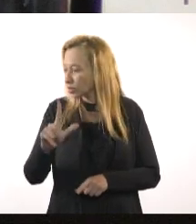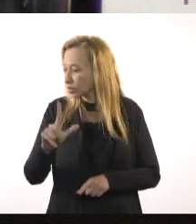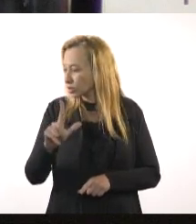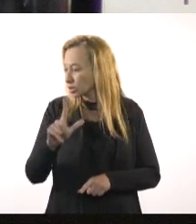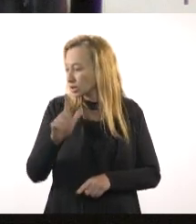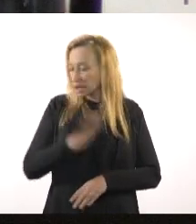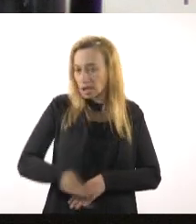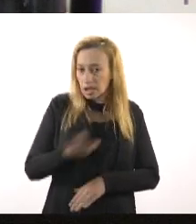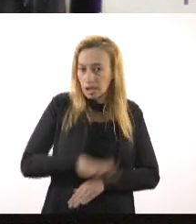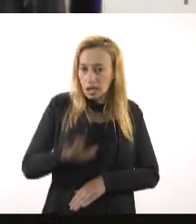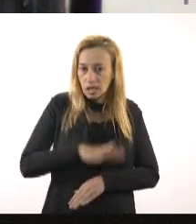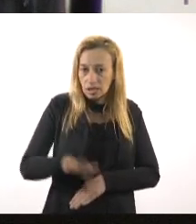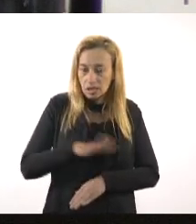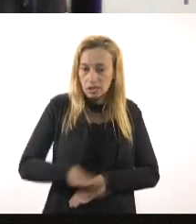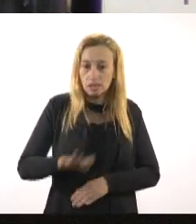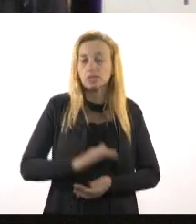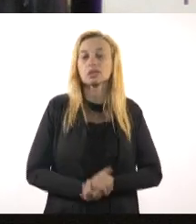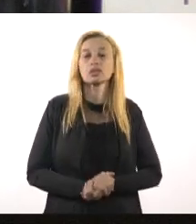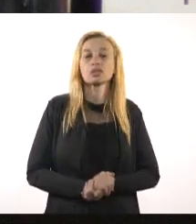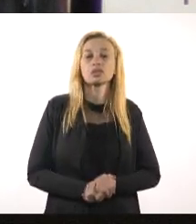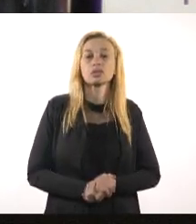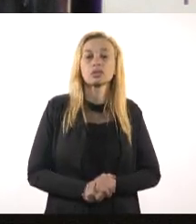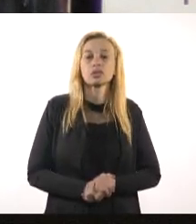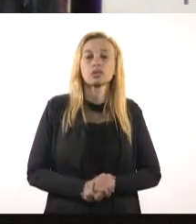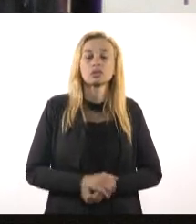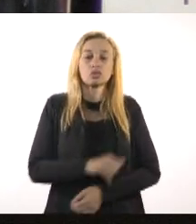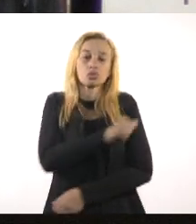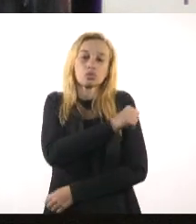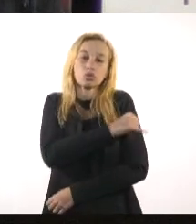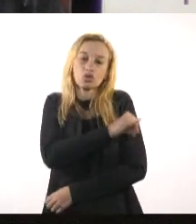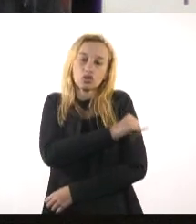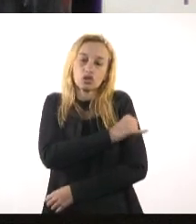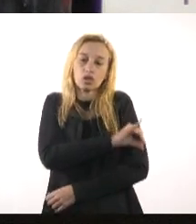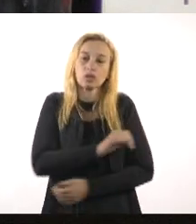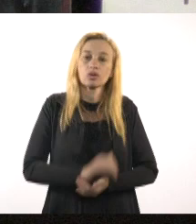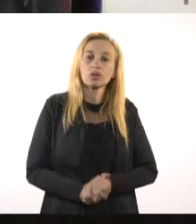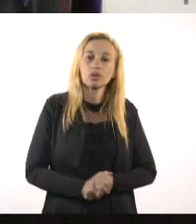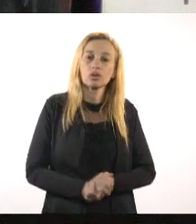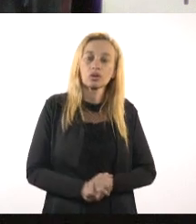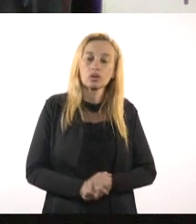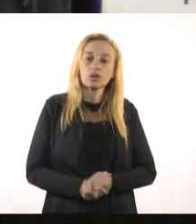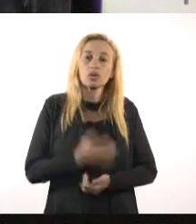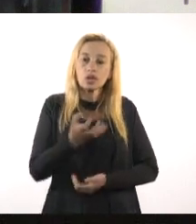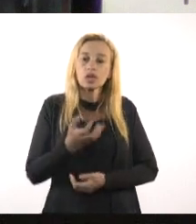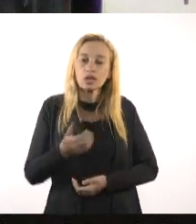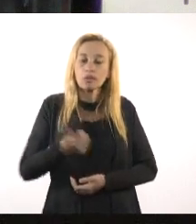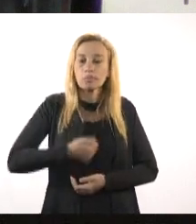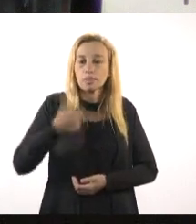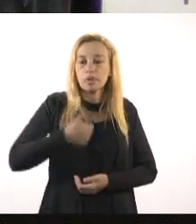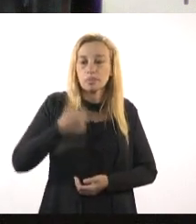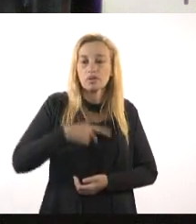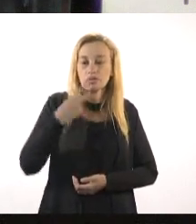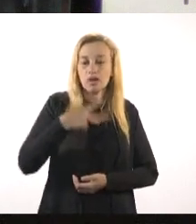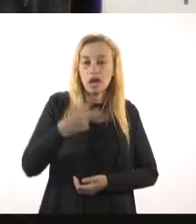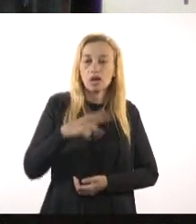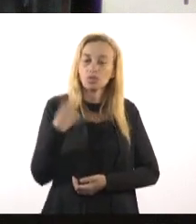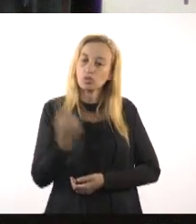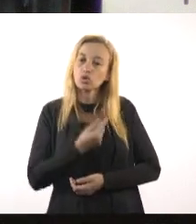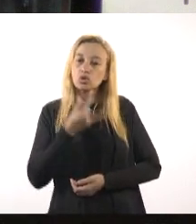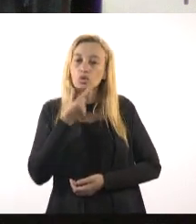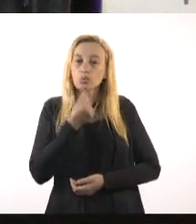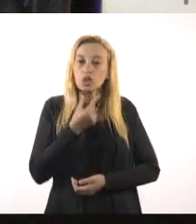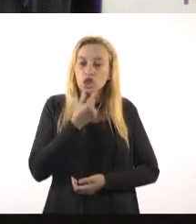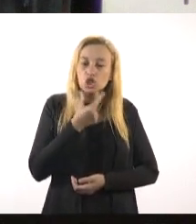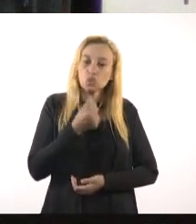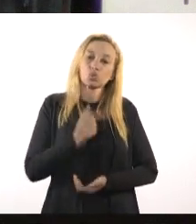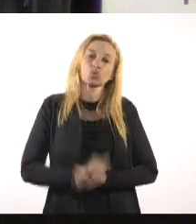a Pastoral do Menor da Arquidiocese do Rio de Janeiro. Eu queria primeiro falar dos nossos meninos.